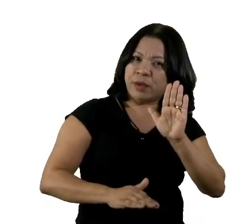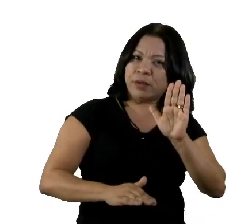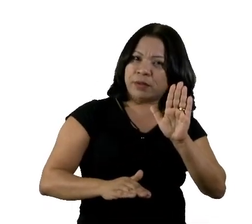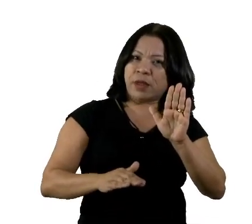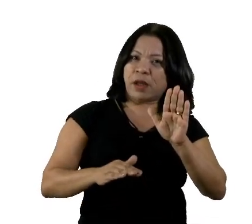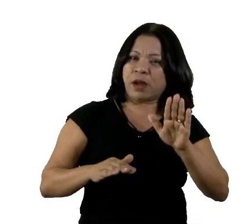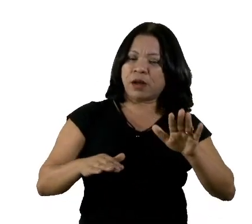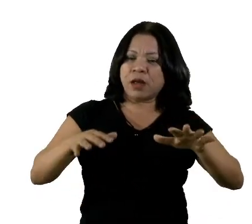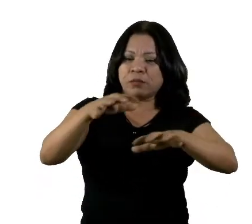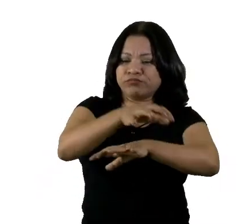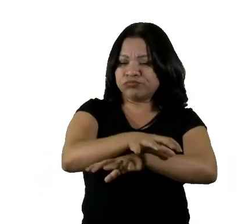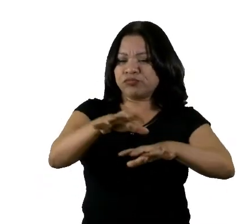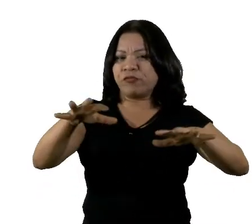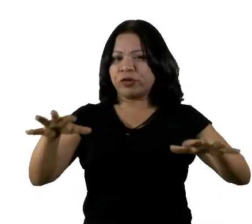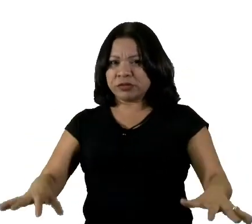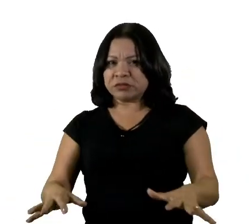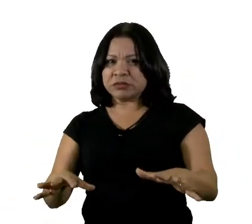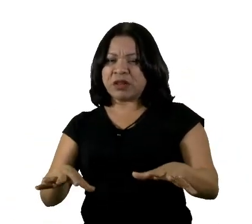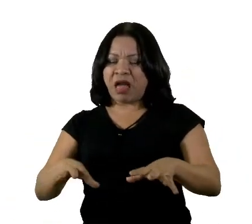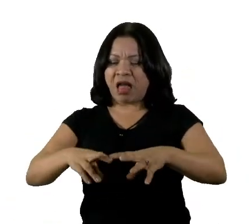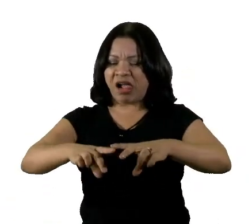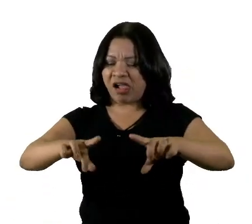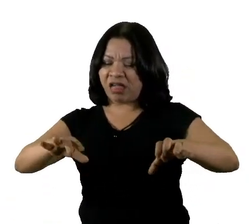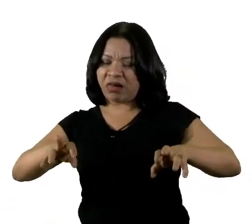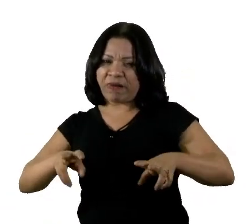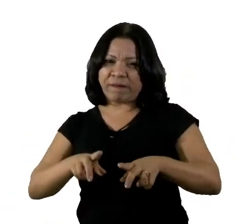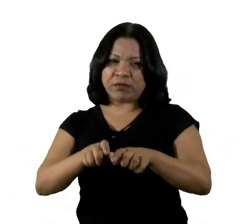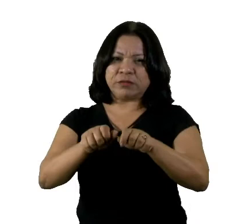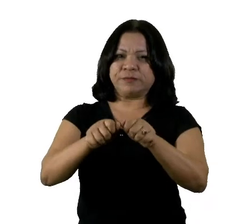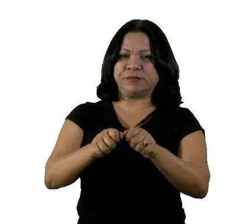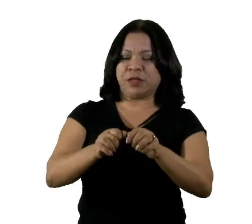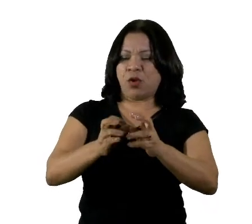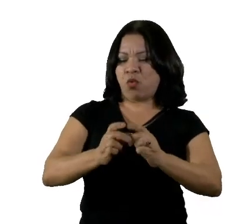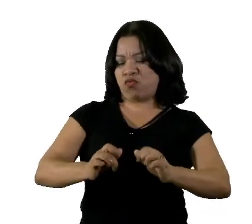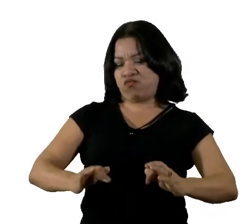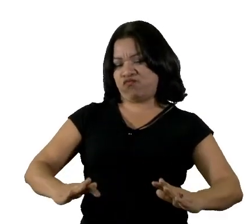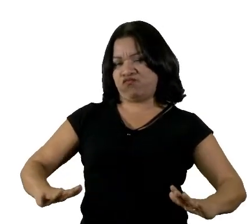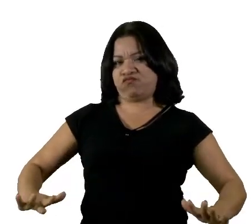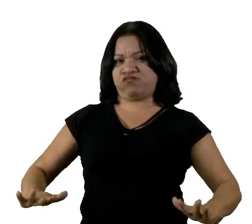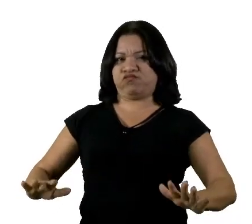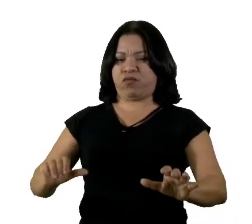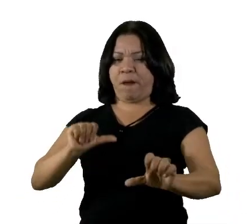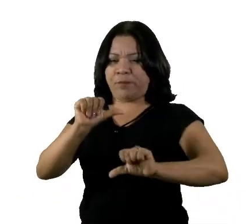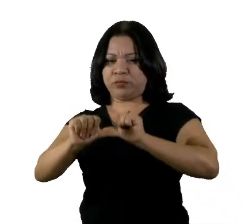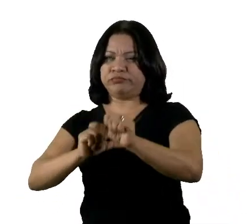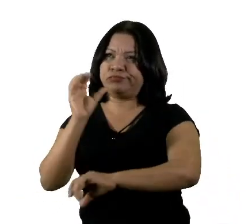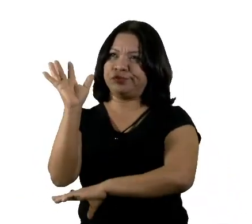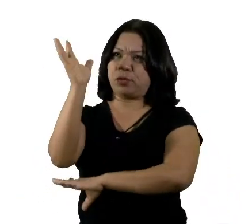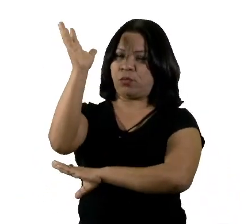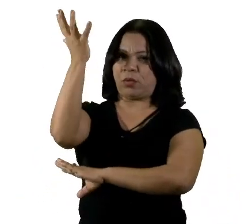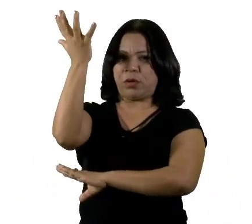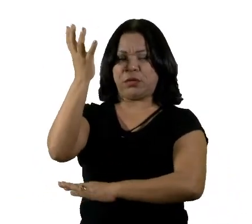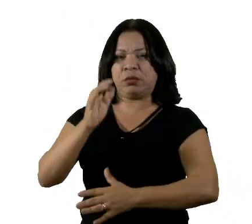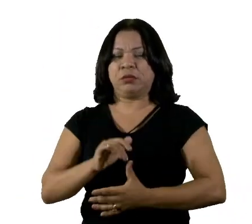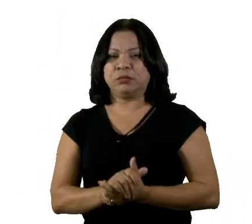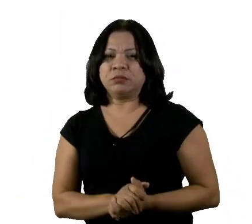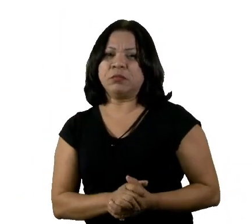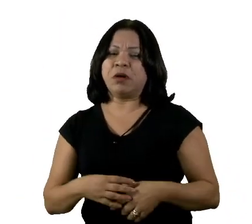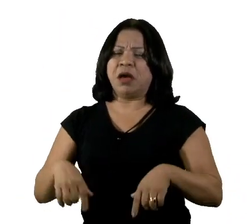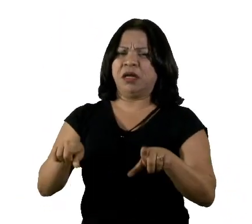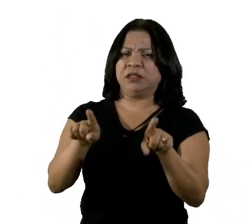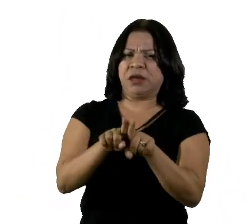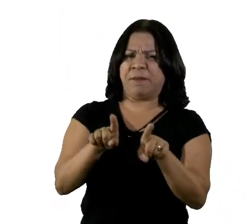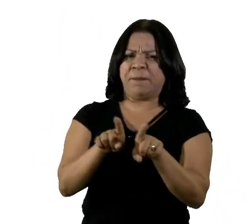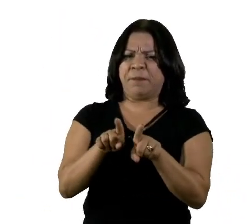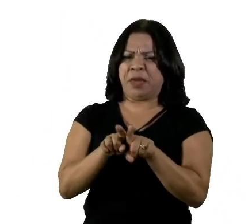biodiversidade, degradação dos solos, processos erosivos, mudanças no clima, e compromete o funcionamento